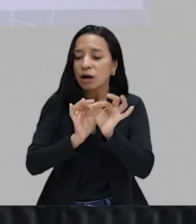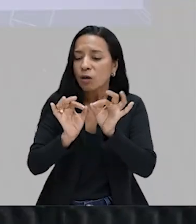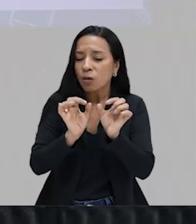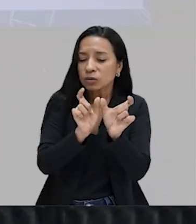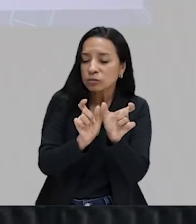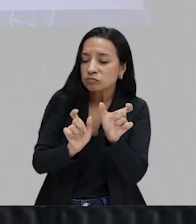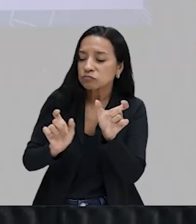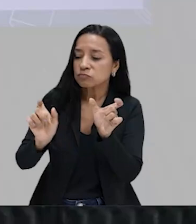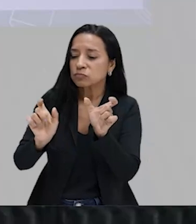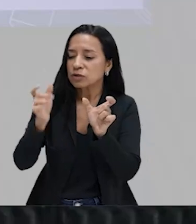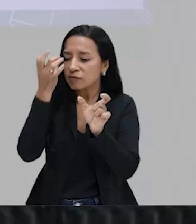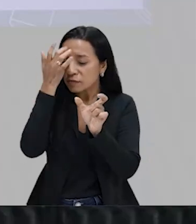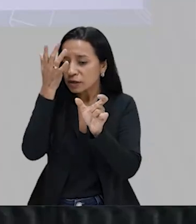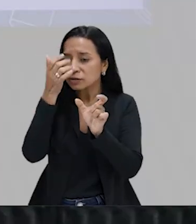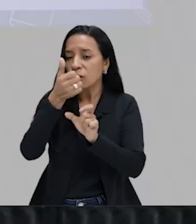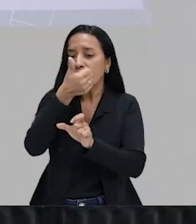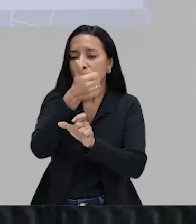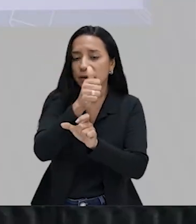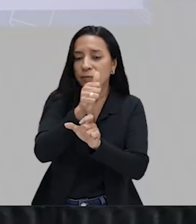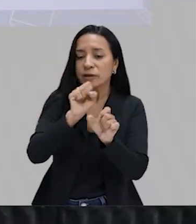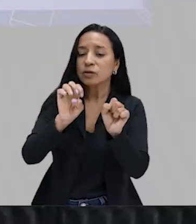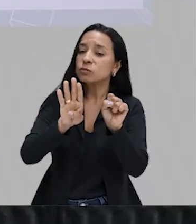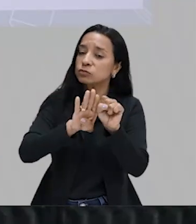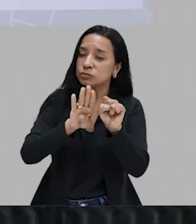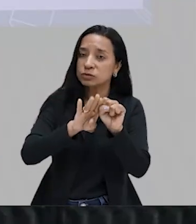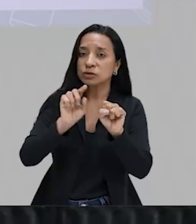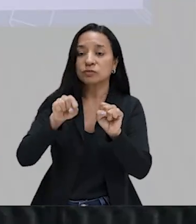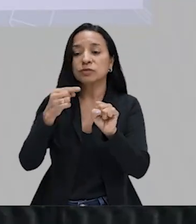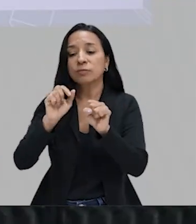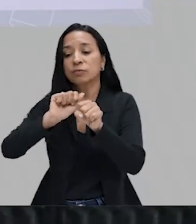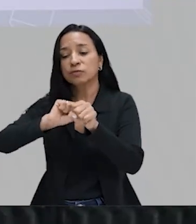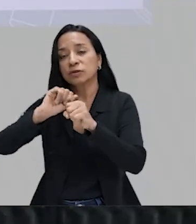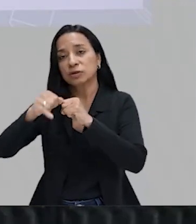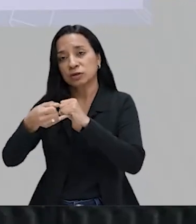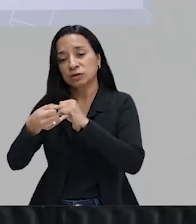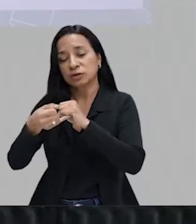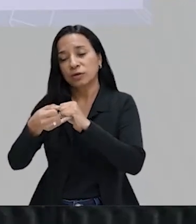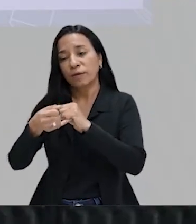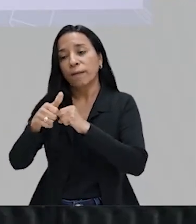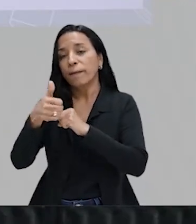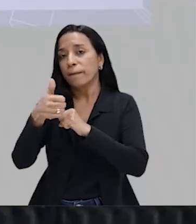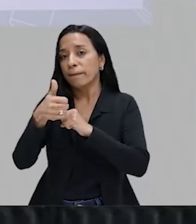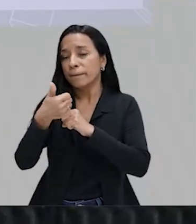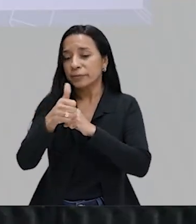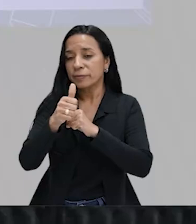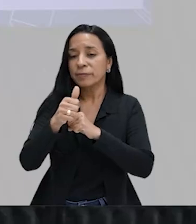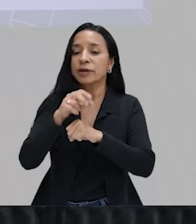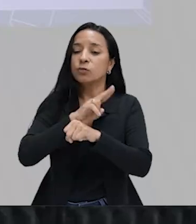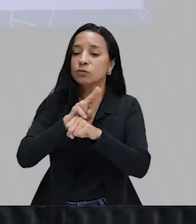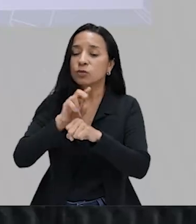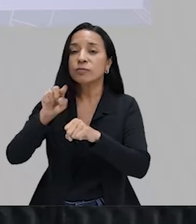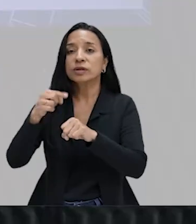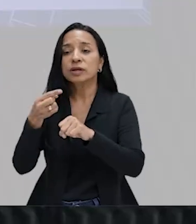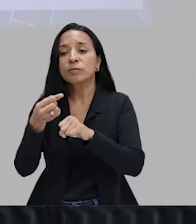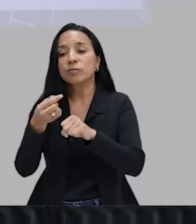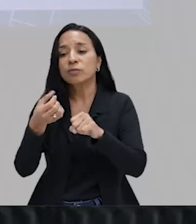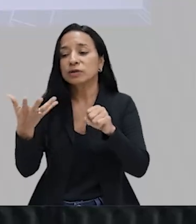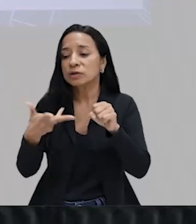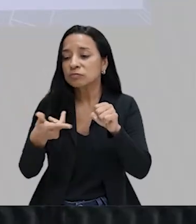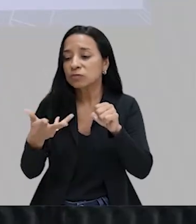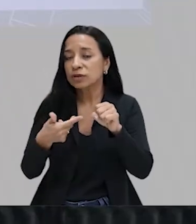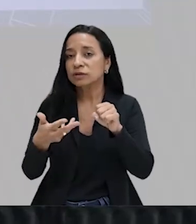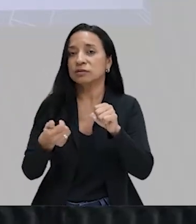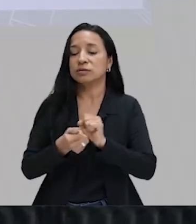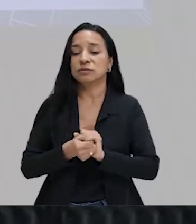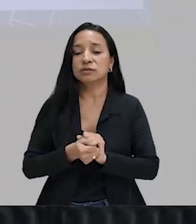mais fácil para a gente. Primeiro o substantivo, depois o adjetivo. Primeiro o nome, depois a qualidade, né? Mas e se